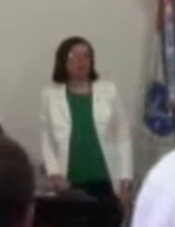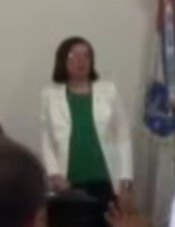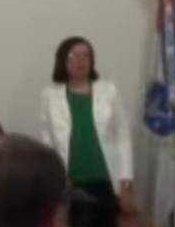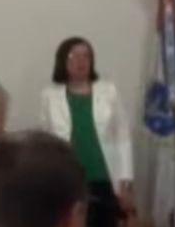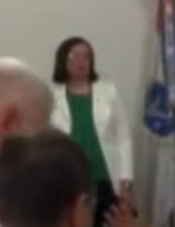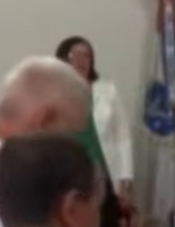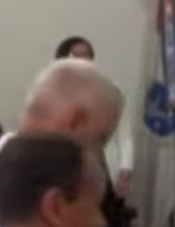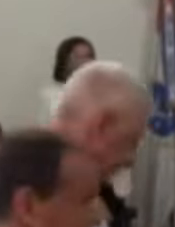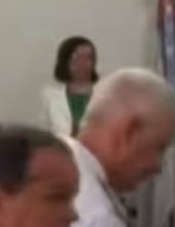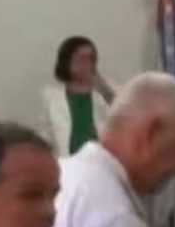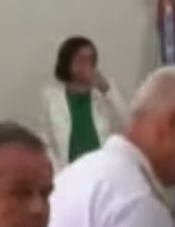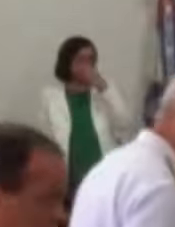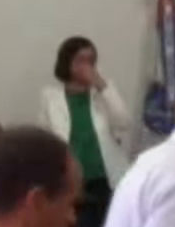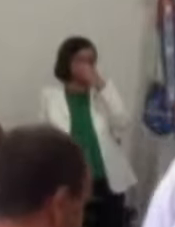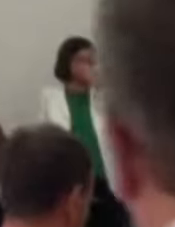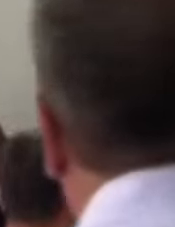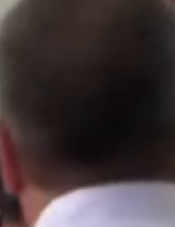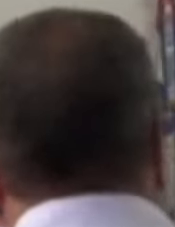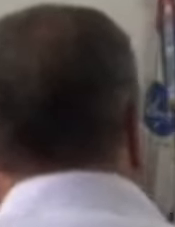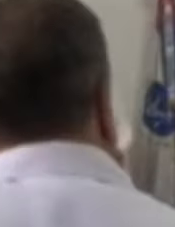Pode.